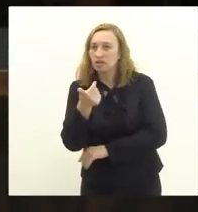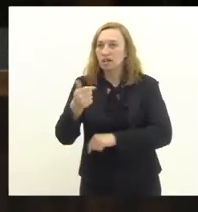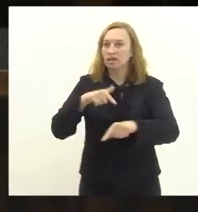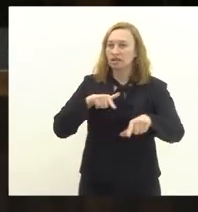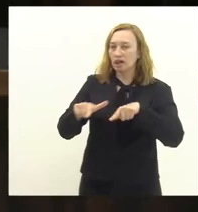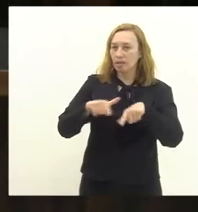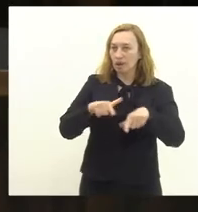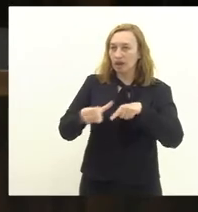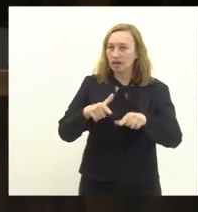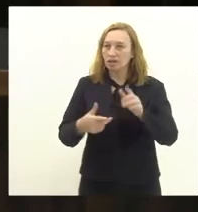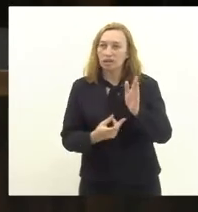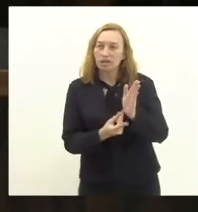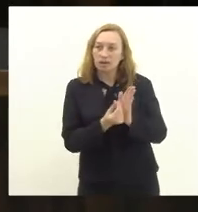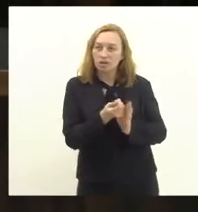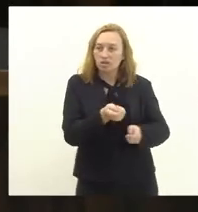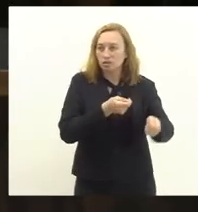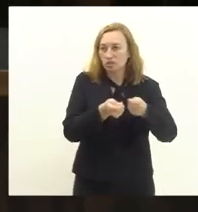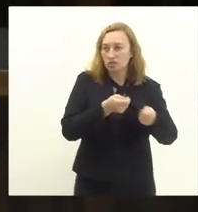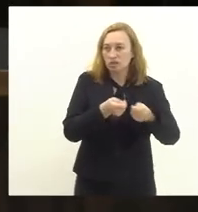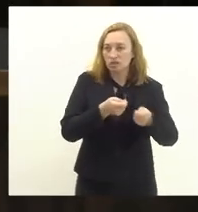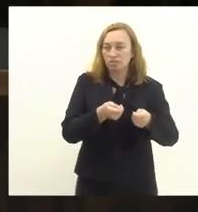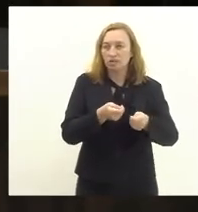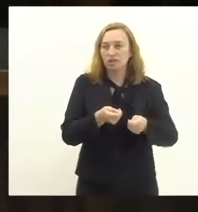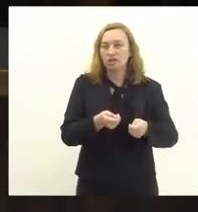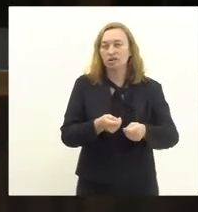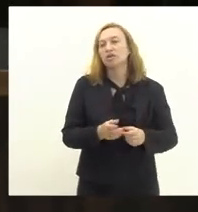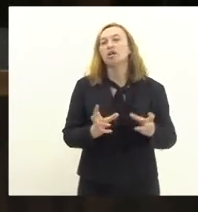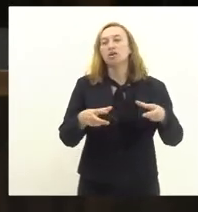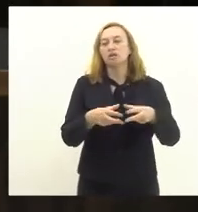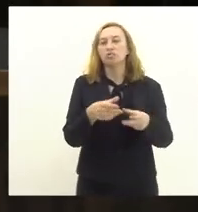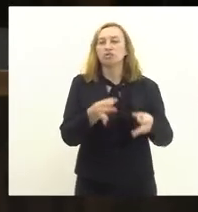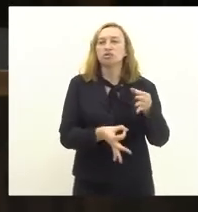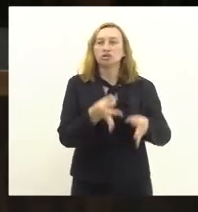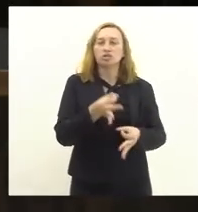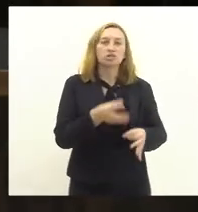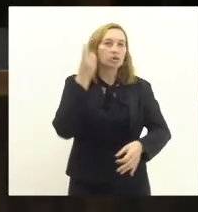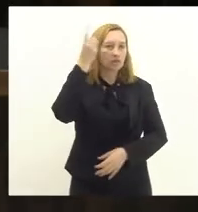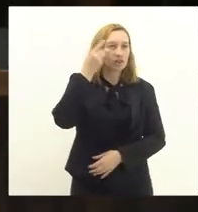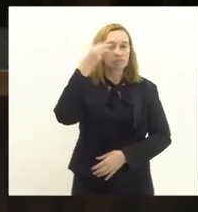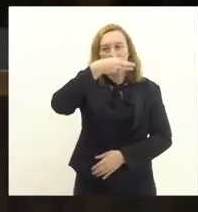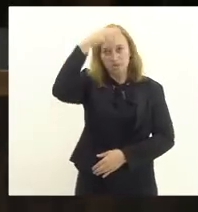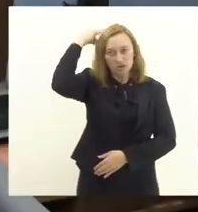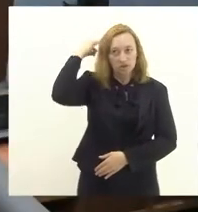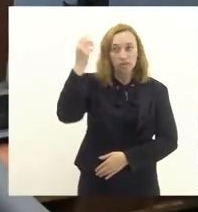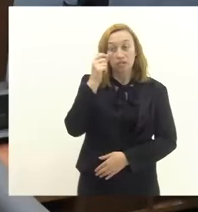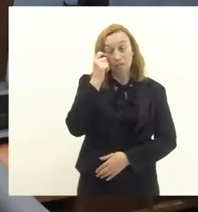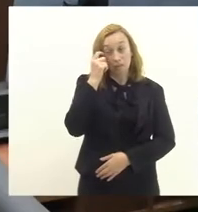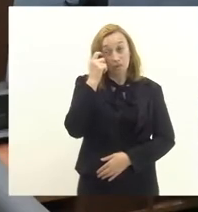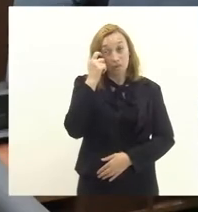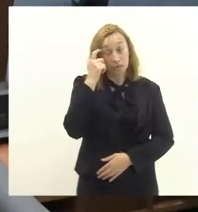Municipais, Economia e Orçamento. Para emitir parecer pela Comissão de Constituição e Justiça, deputado Márcio Pacheco.